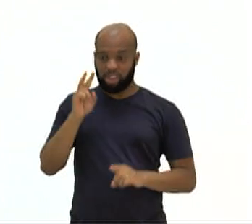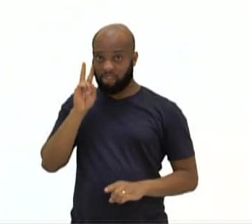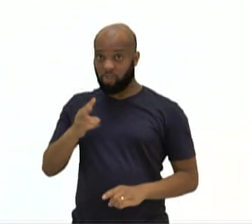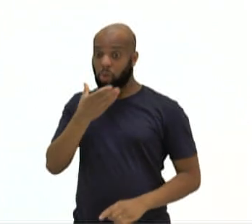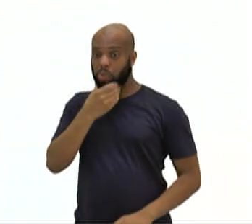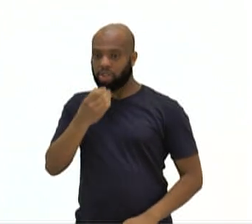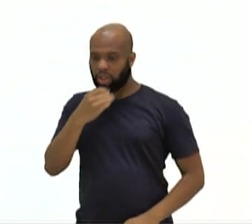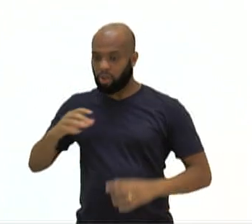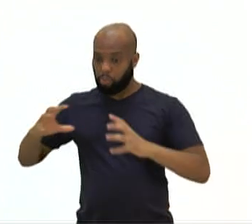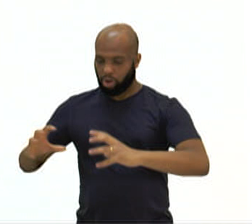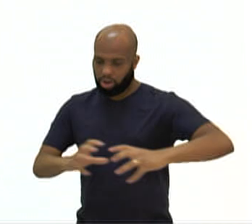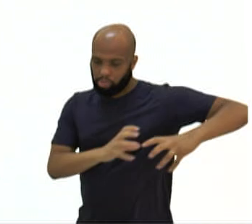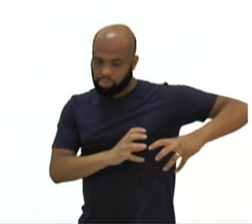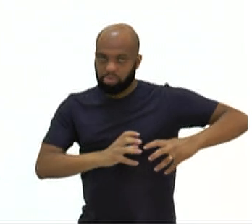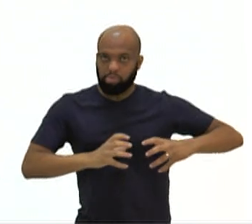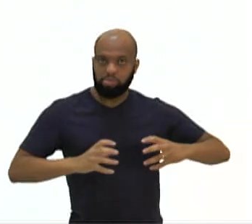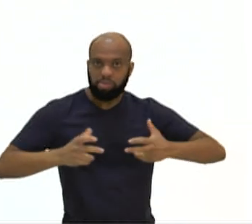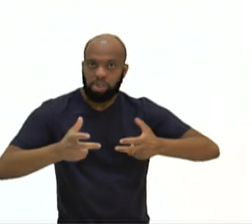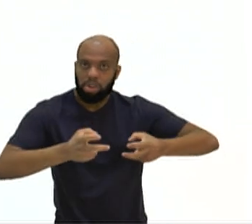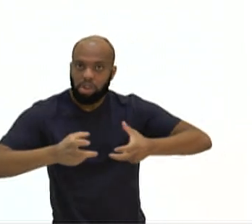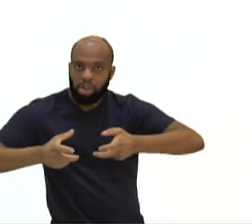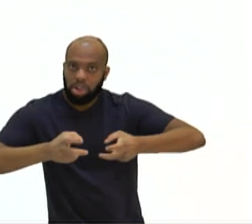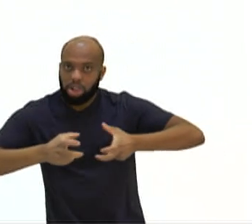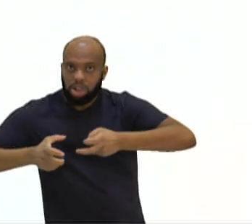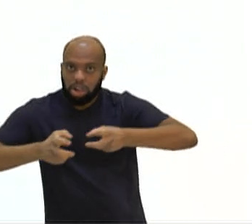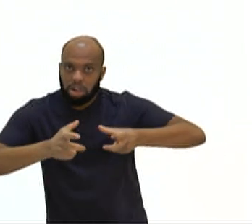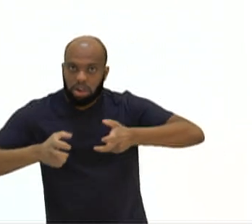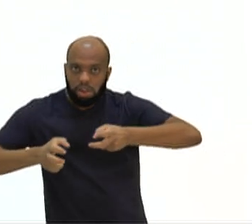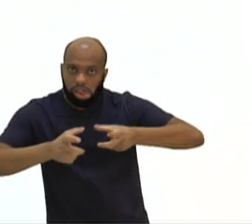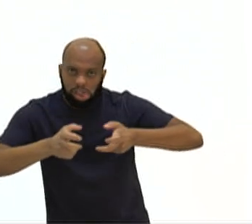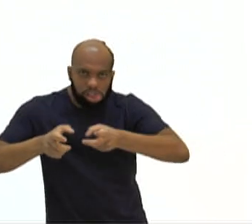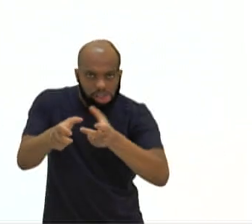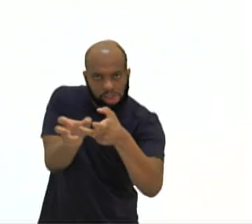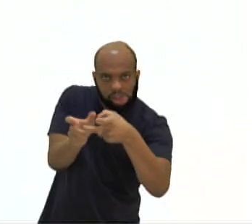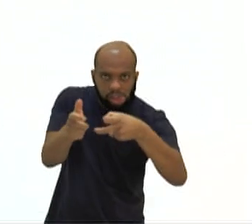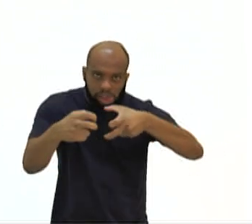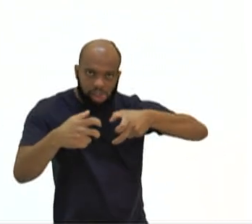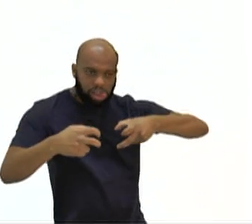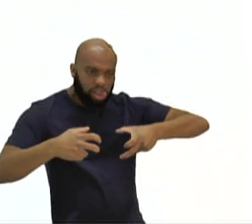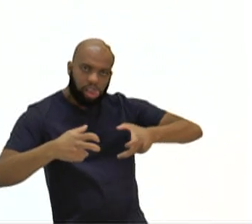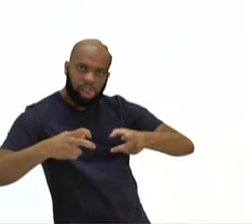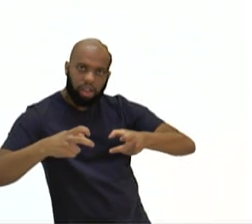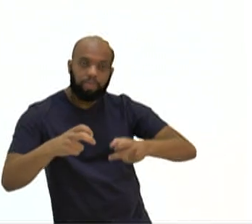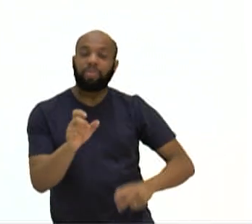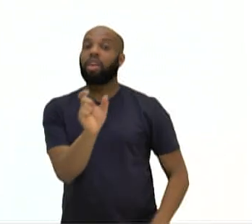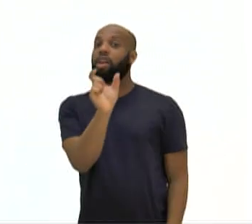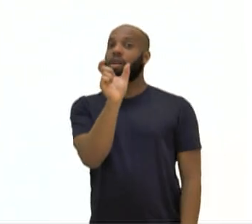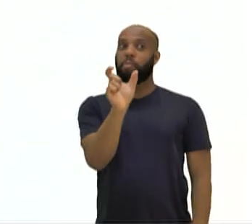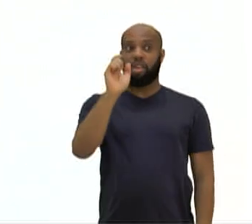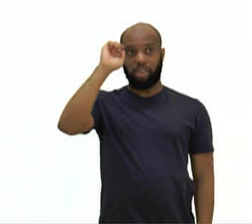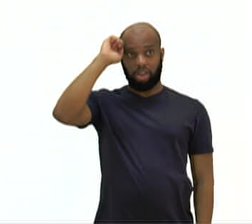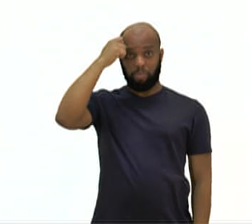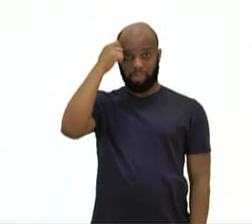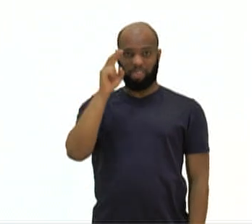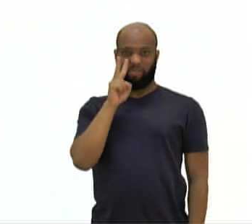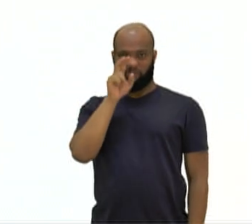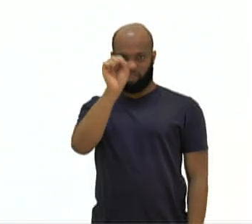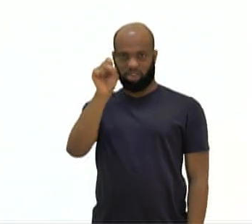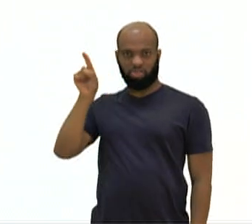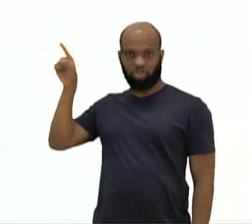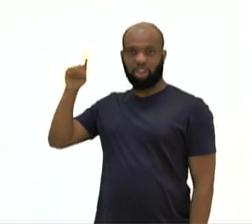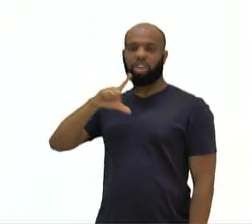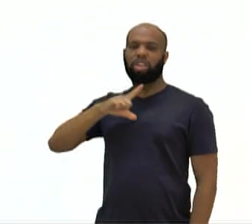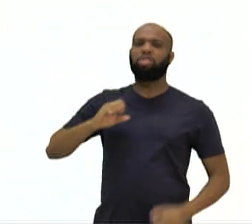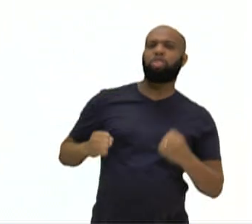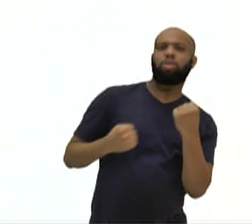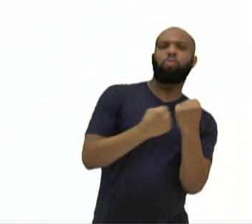bola nova do lado, manejando os controles de um videogame. O termo em negrito substitui